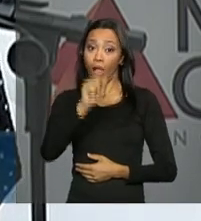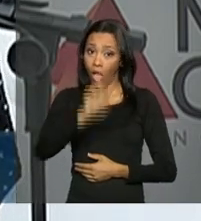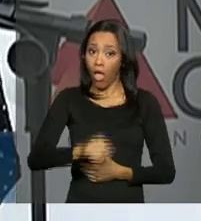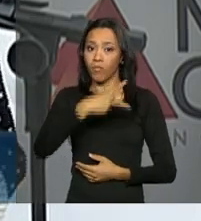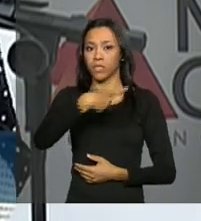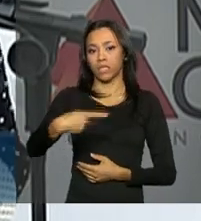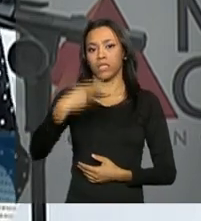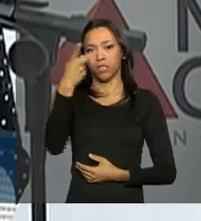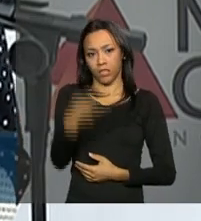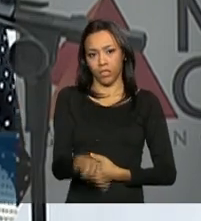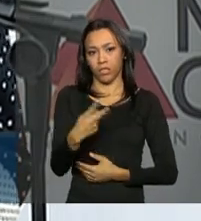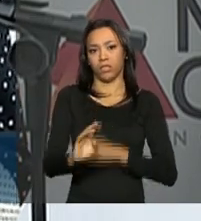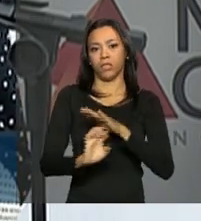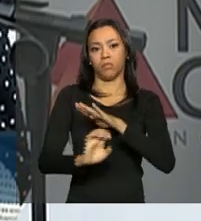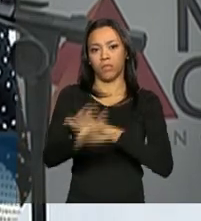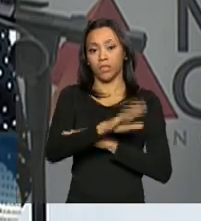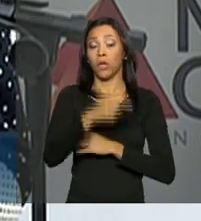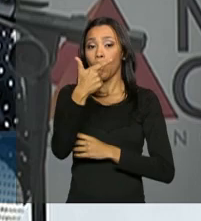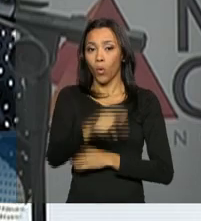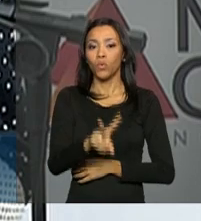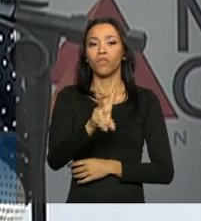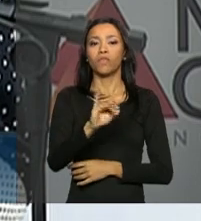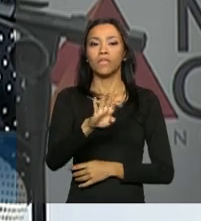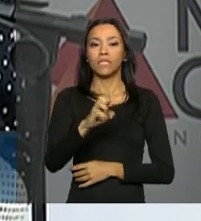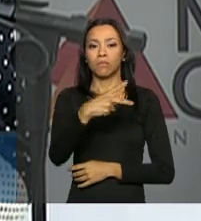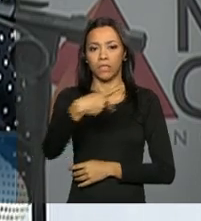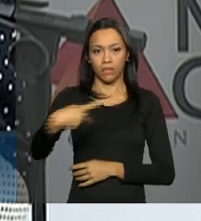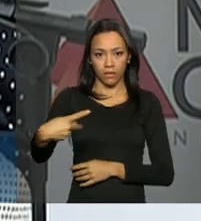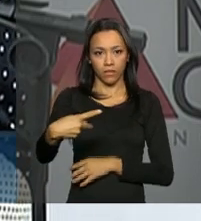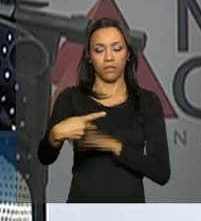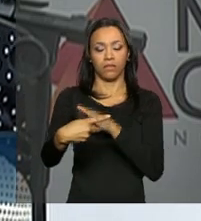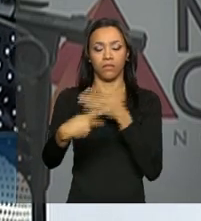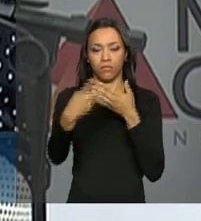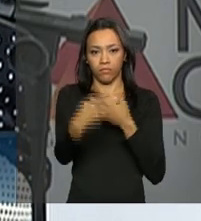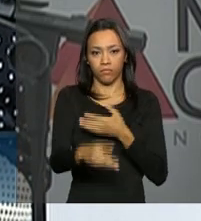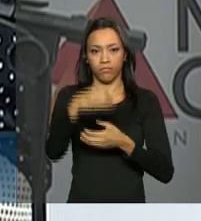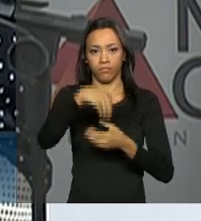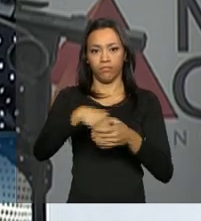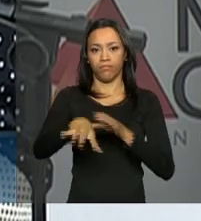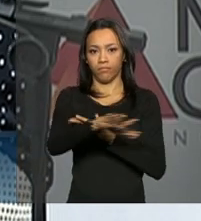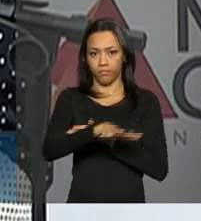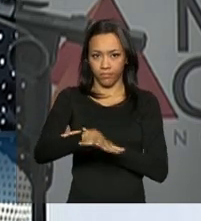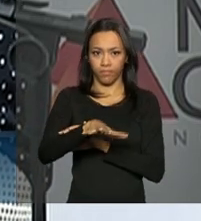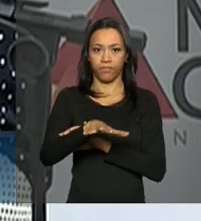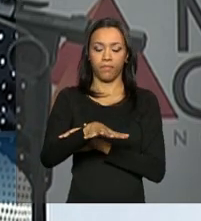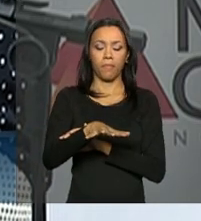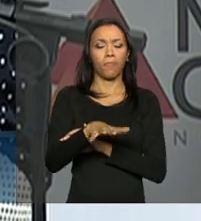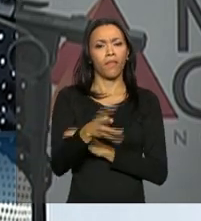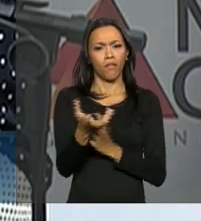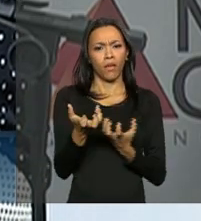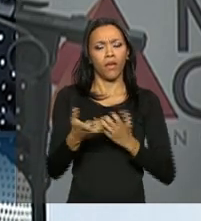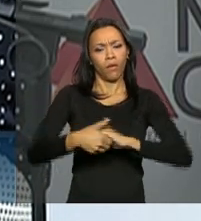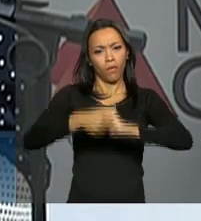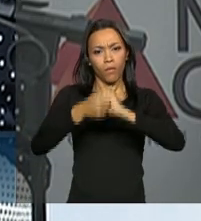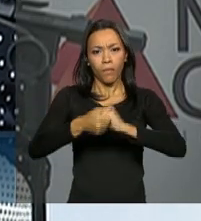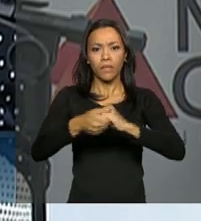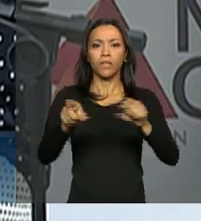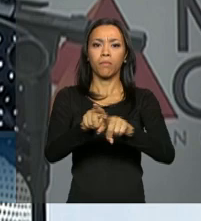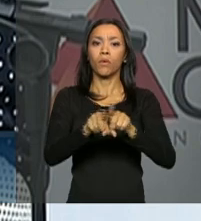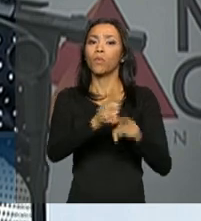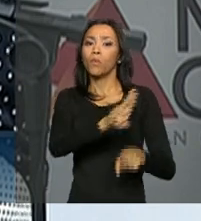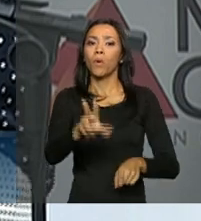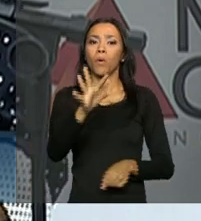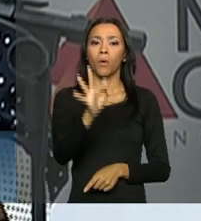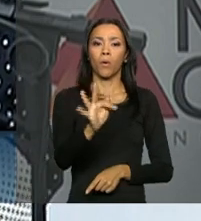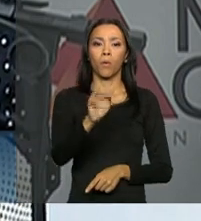Pedro Mariani, vice-presidente jurídico e de relações corporativas da Ambev. Queria cumprimentar também Flávio